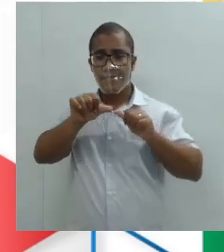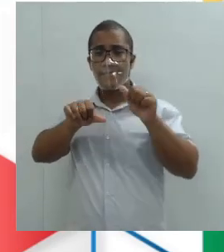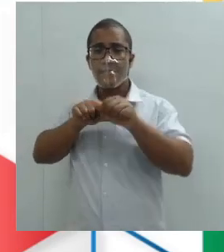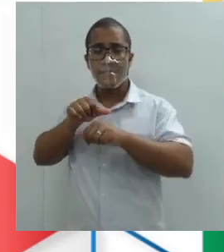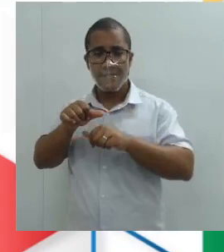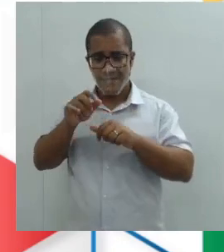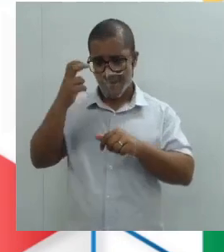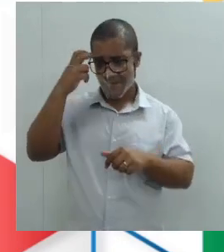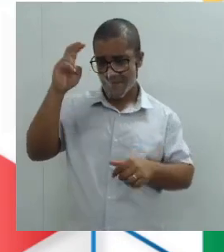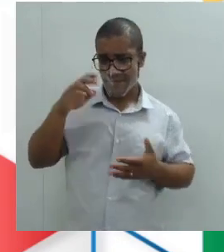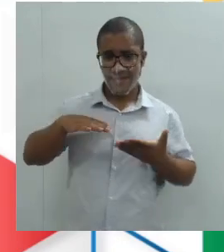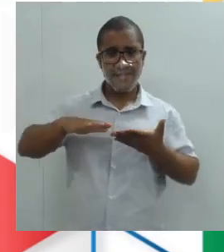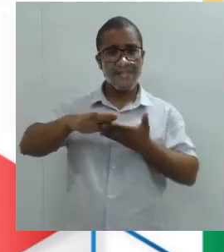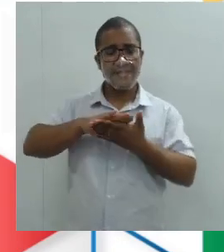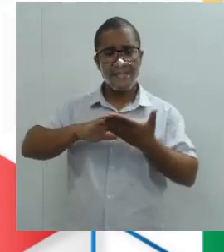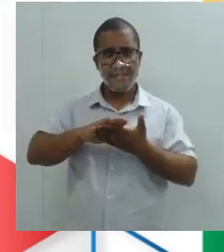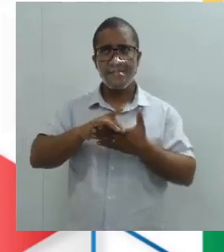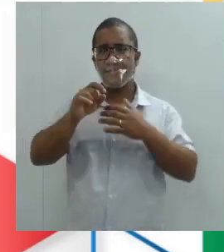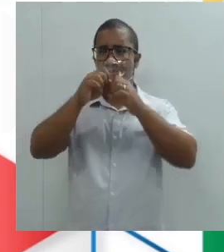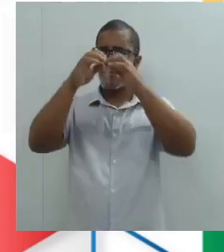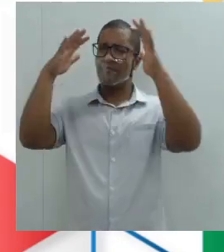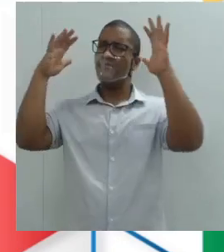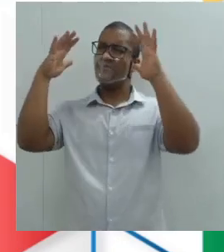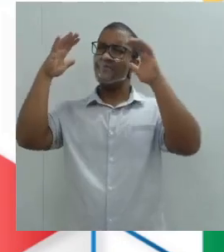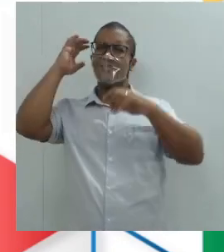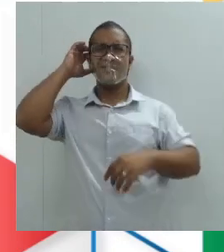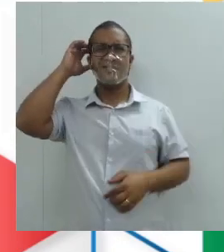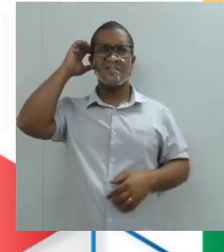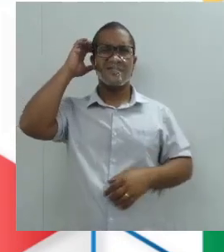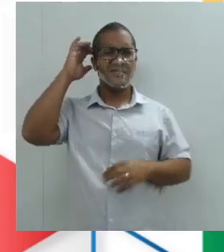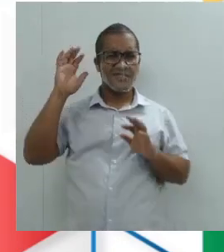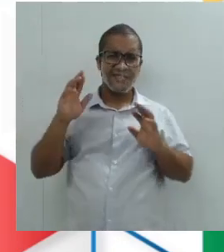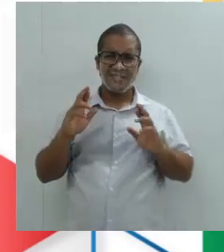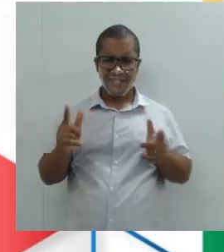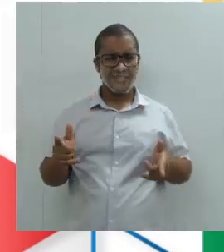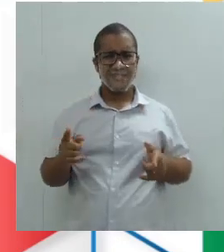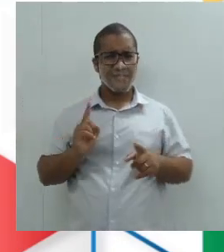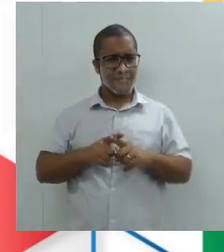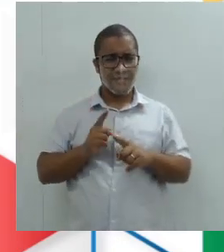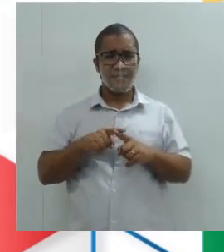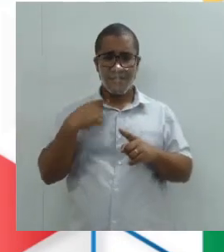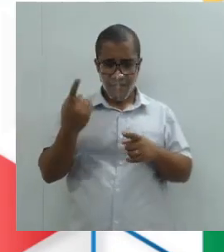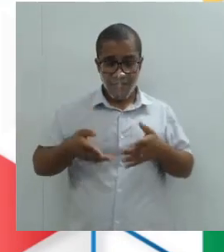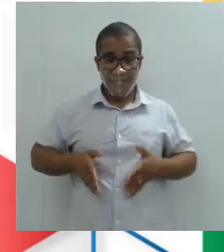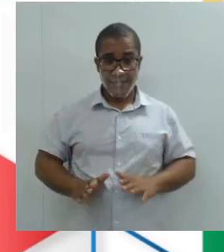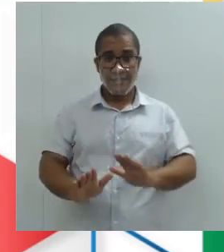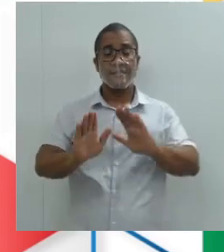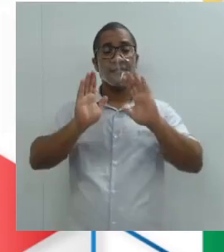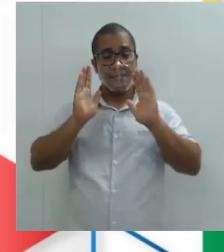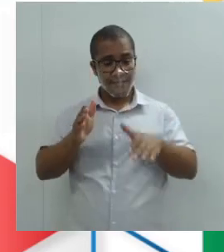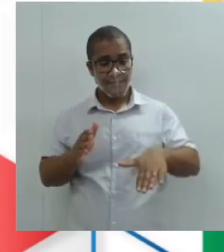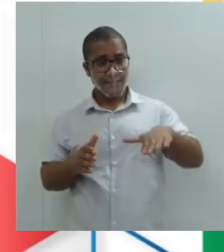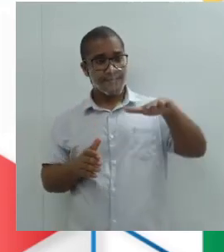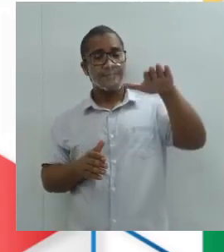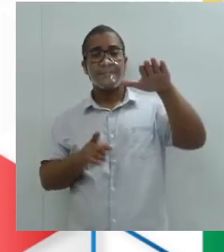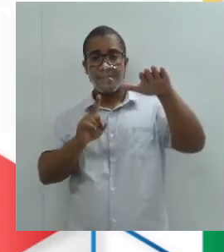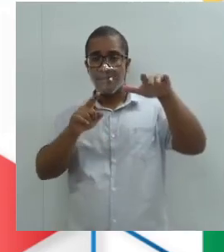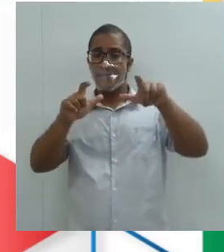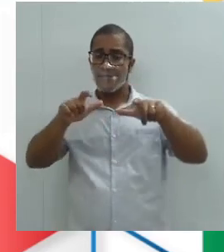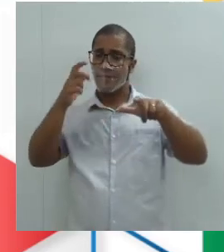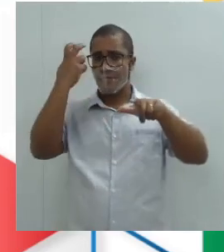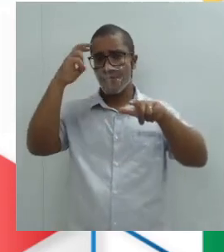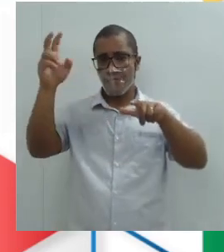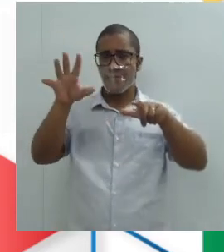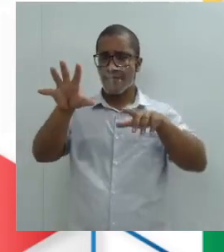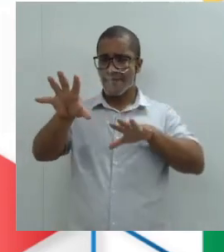cultura. É difícil imaginar isso, pois nós nascemos e crescemos em ambientes culturais. Do mesmo modo, vamos adquirindo